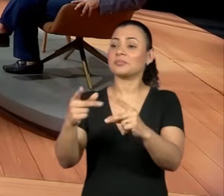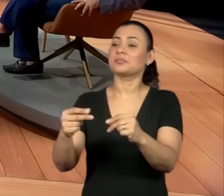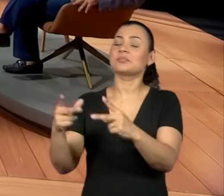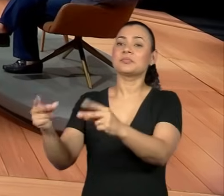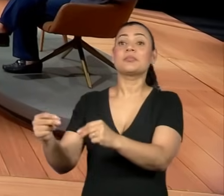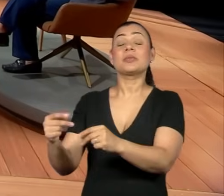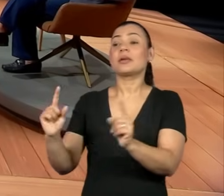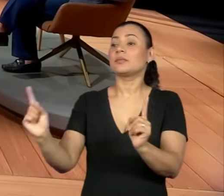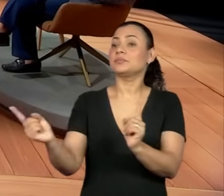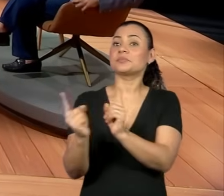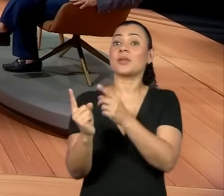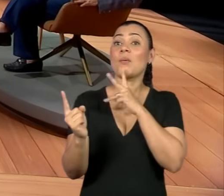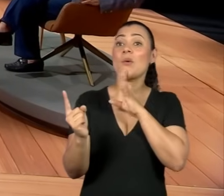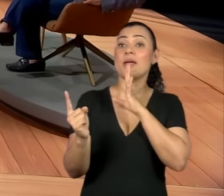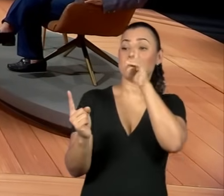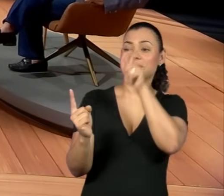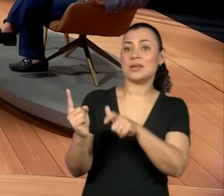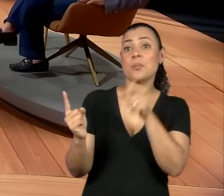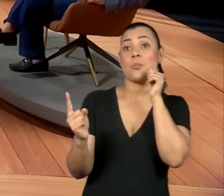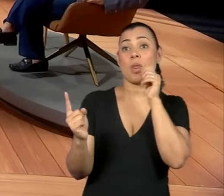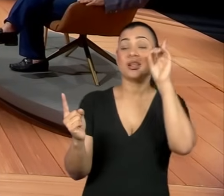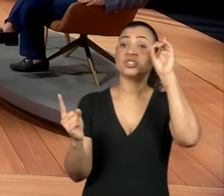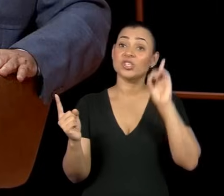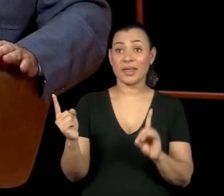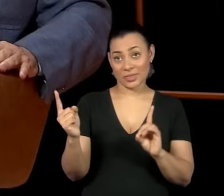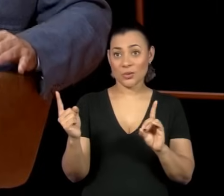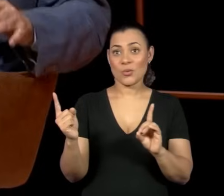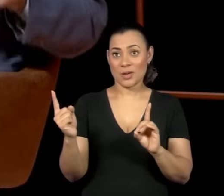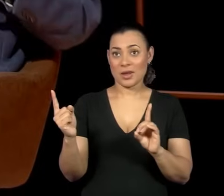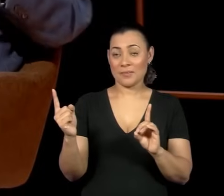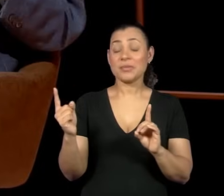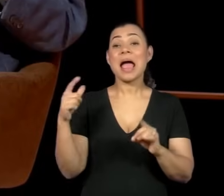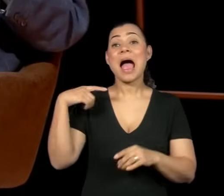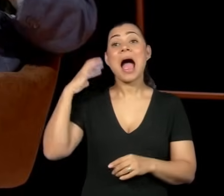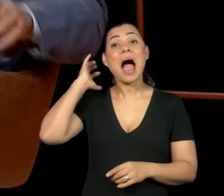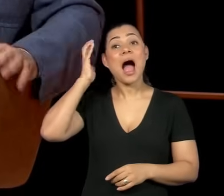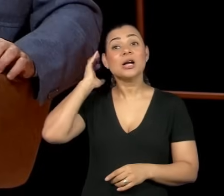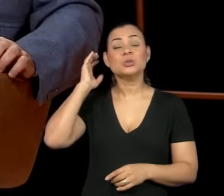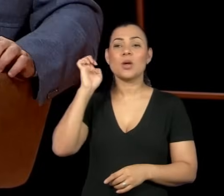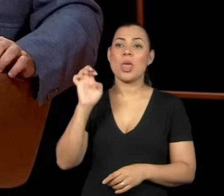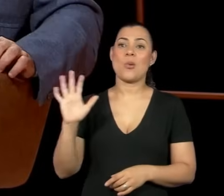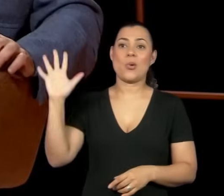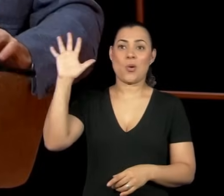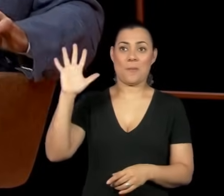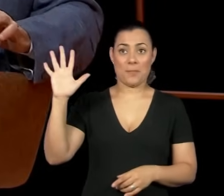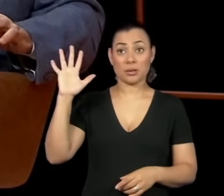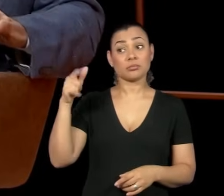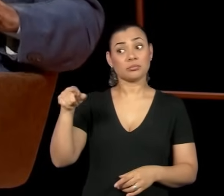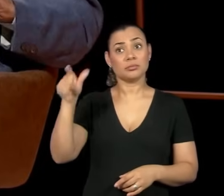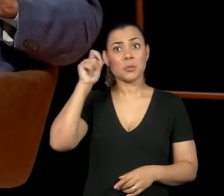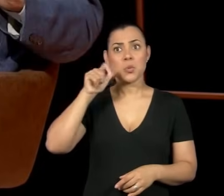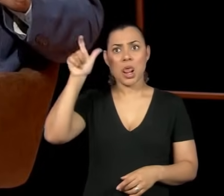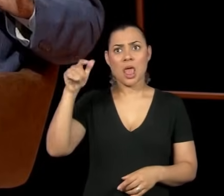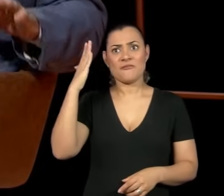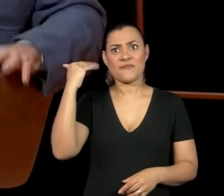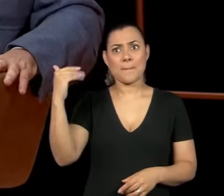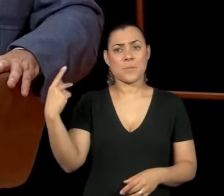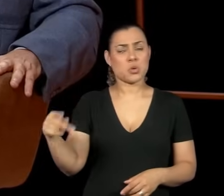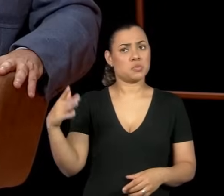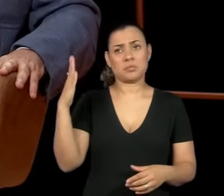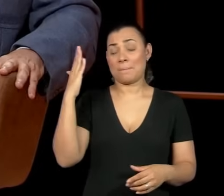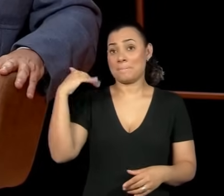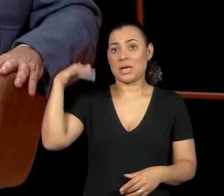acabei conhecendo a diretora da Rádio Europa número 1, que era muito importante, é a primeira em